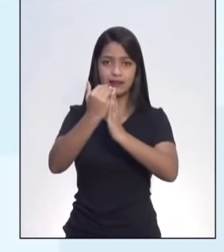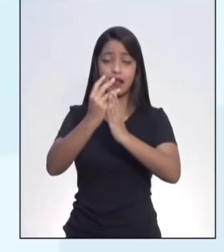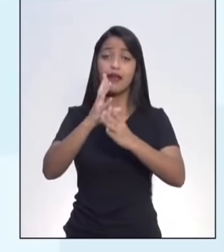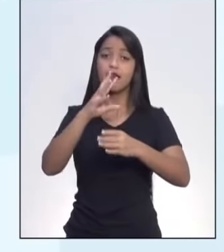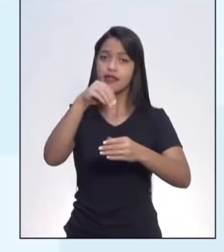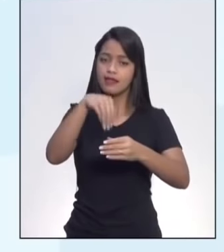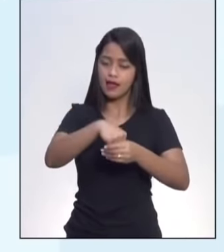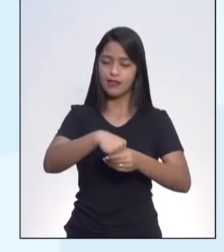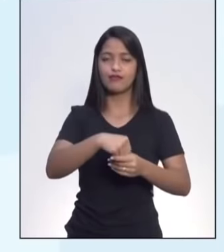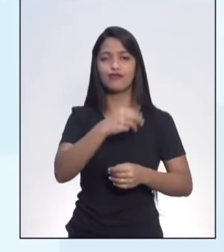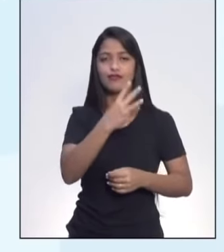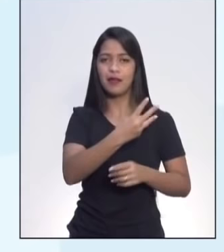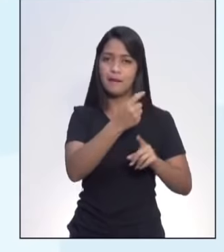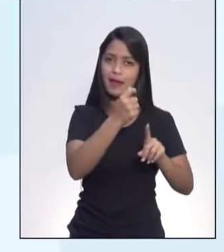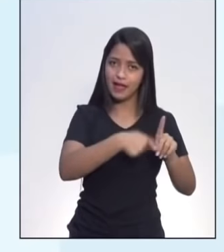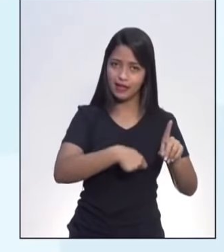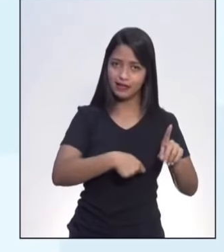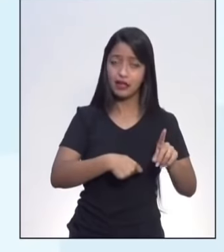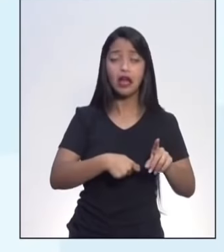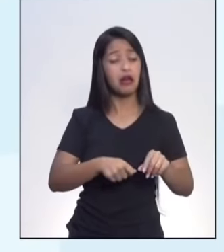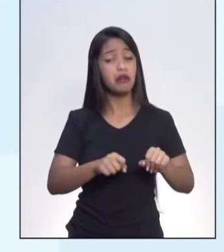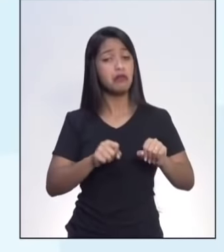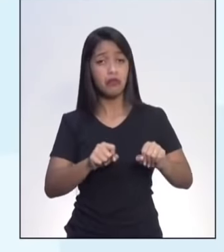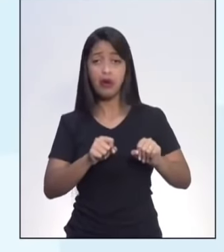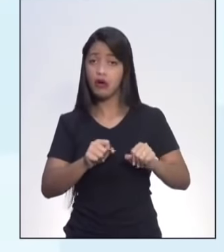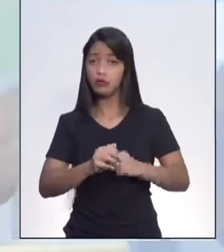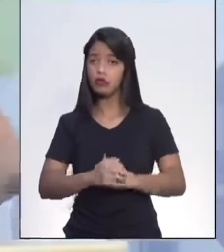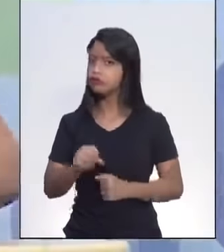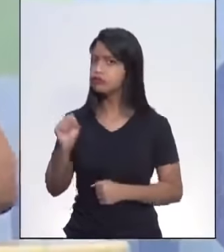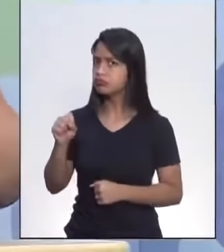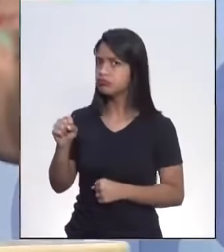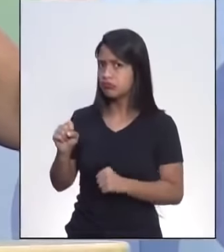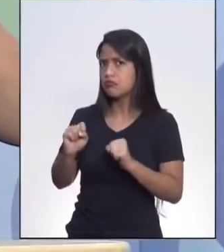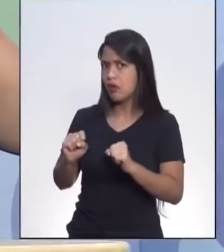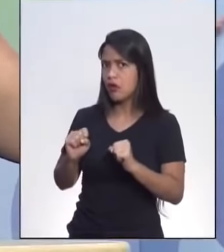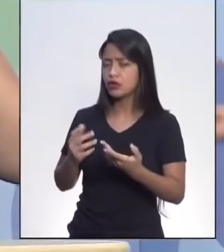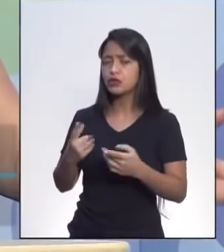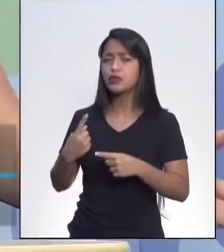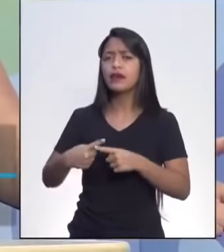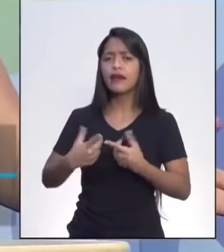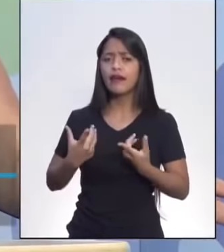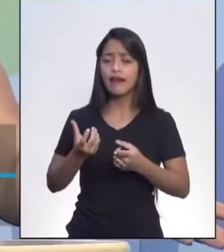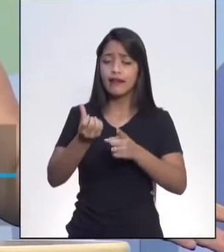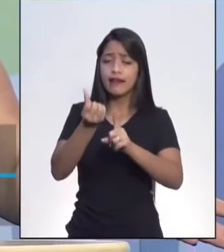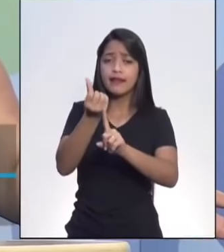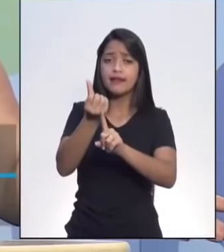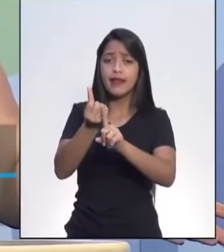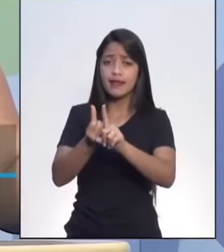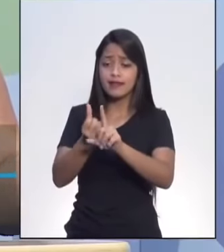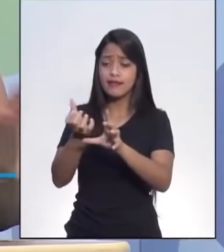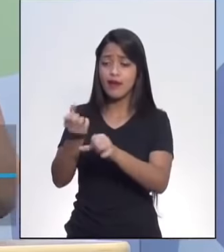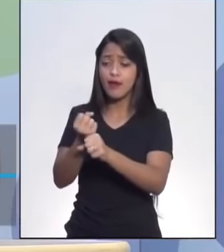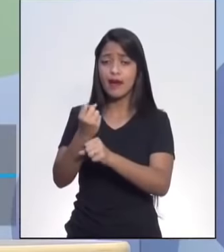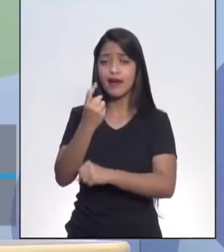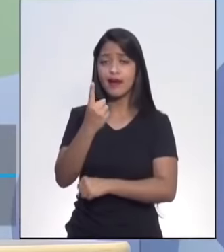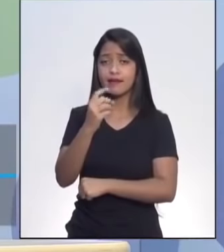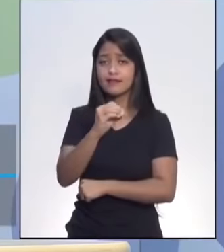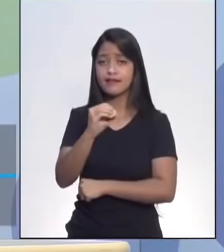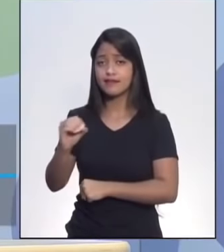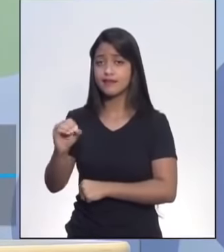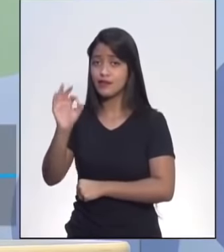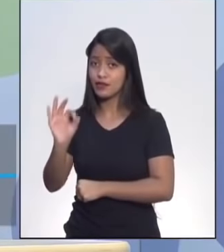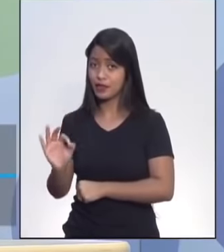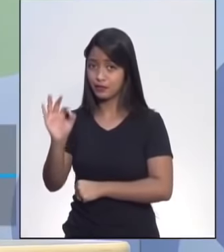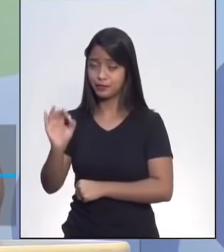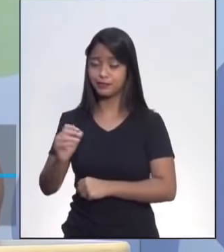período. Opa, então essa aí é possível. Tá ok? Sim, se a gente pensar que o semestre todo é 100%. Isso. A soma que o